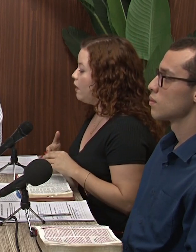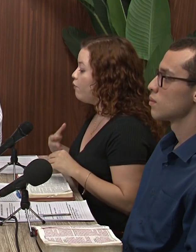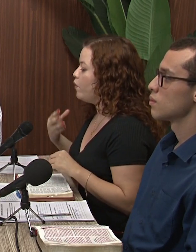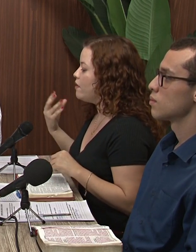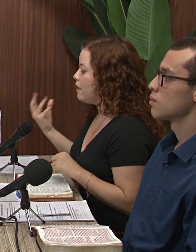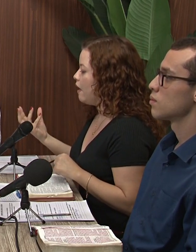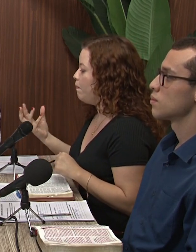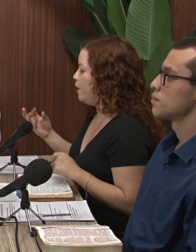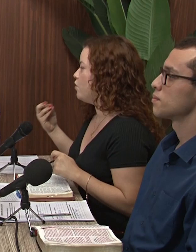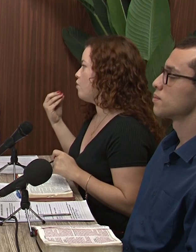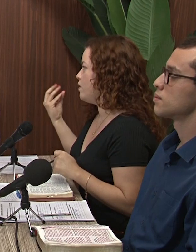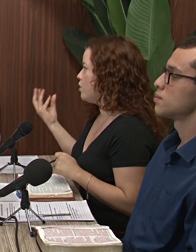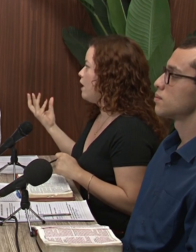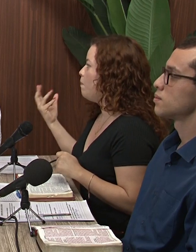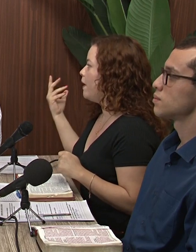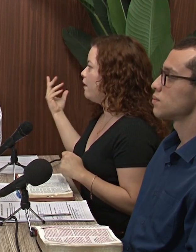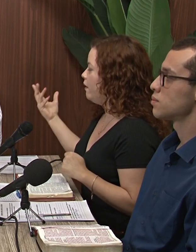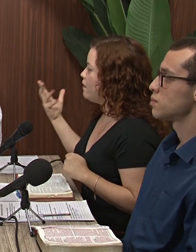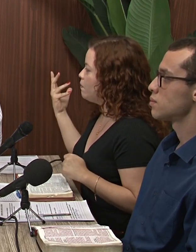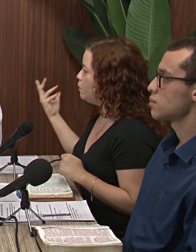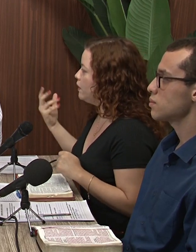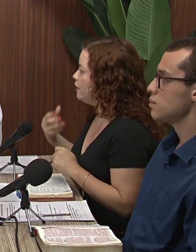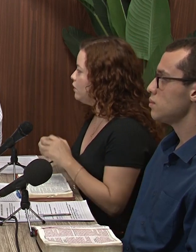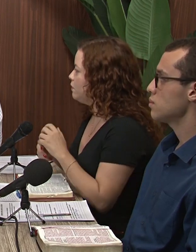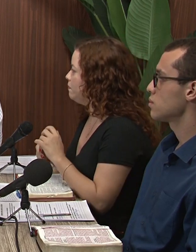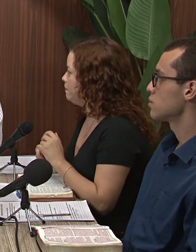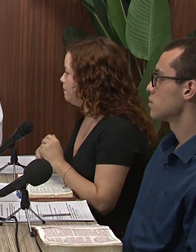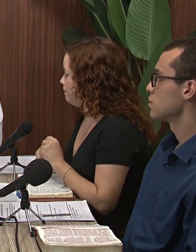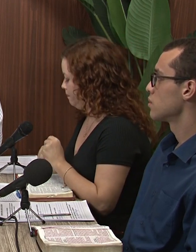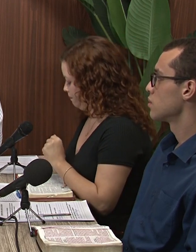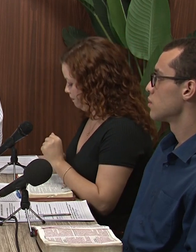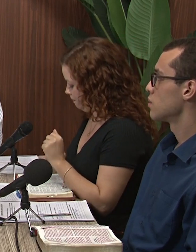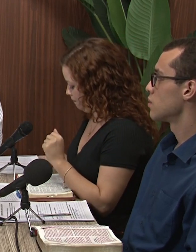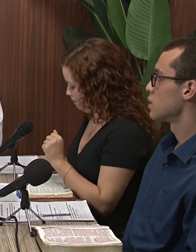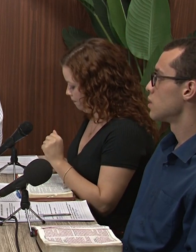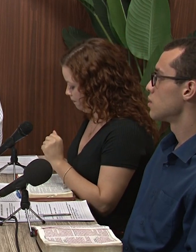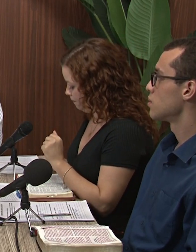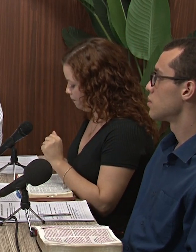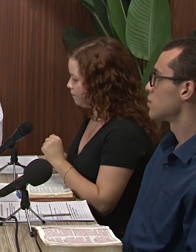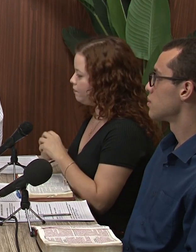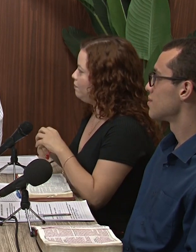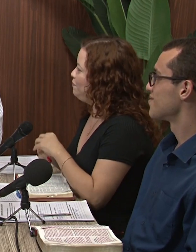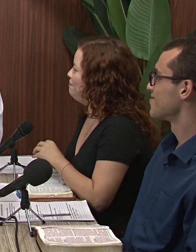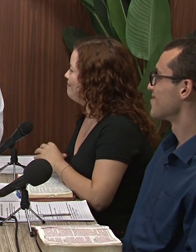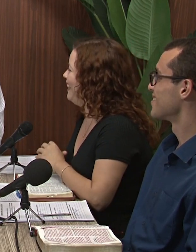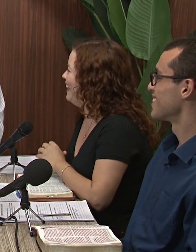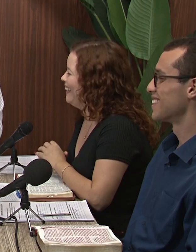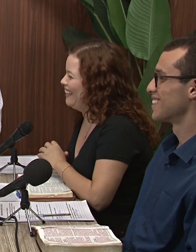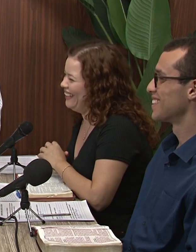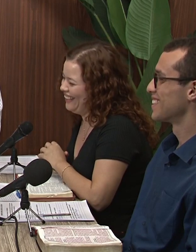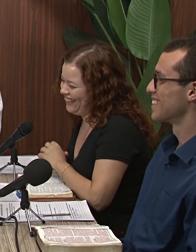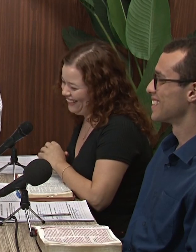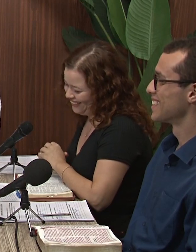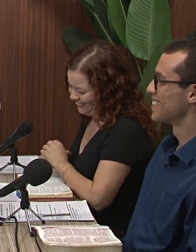deixaram influenciar pelas coisas que eram pagãs e mundanas. Amém. Alguém precisa falar mais alguma coisa?